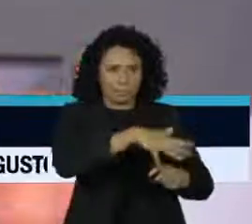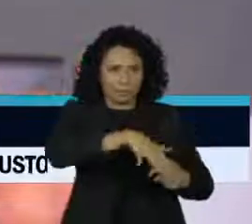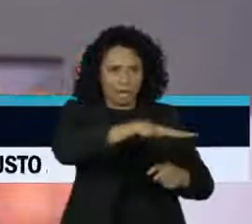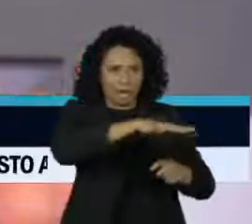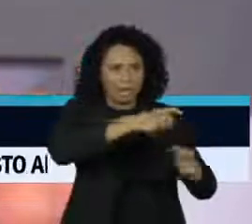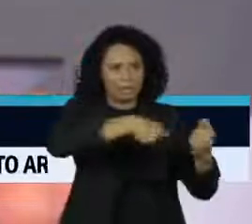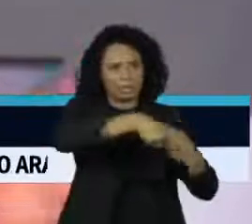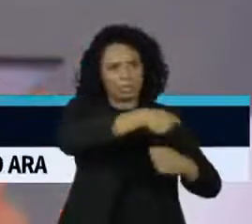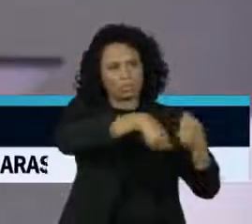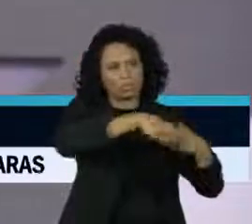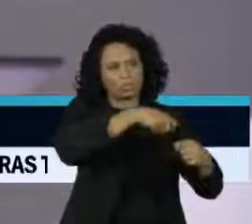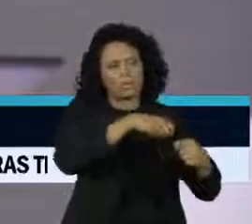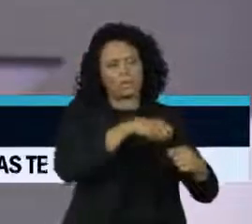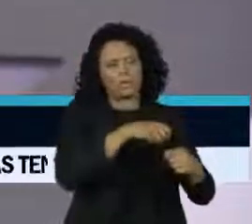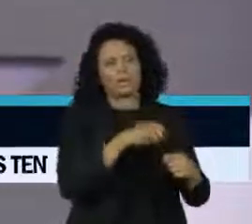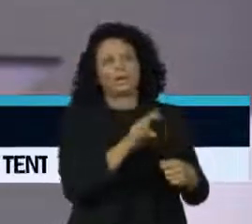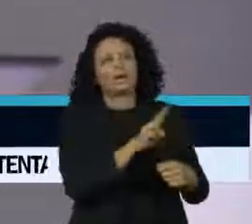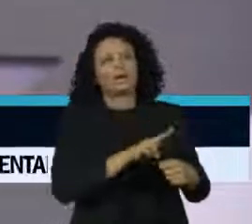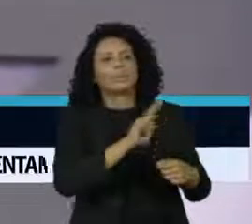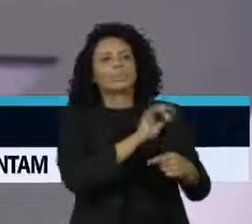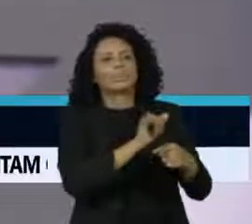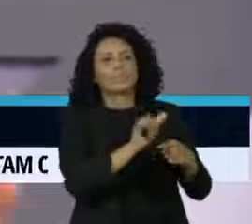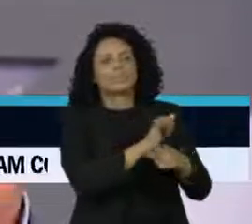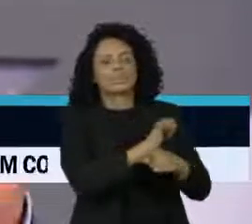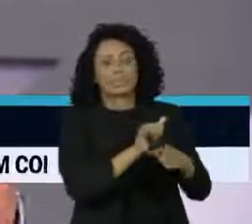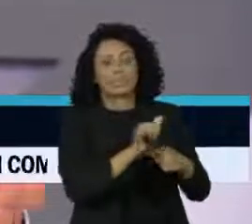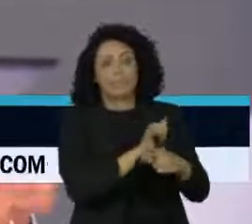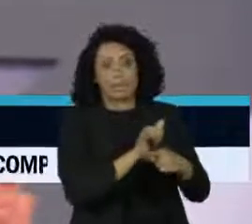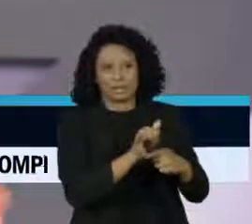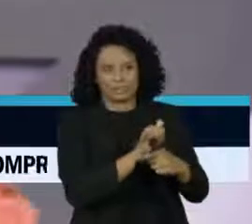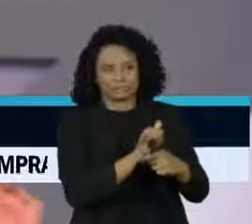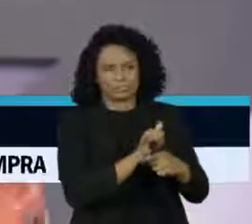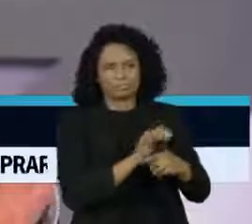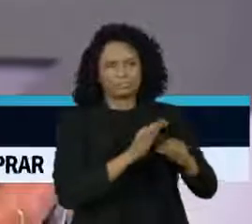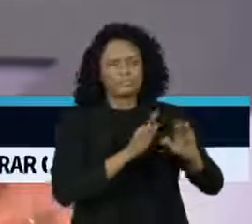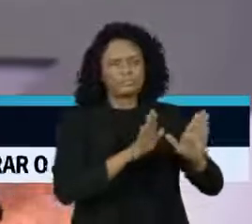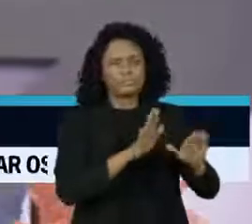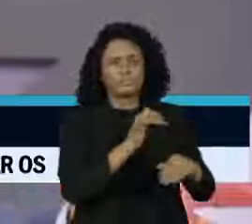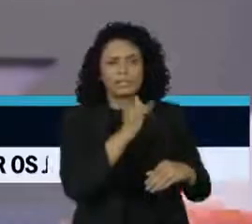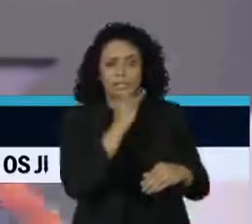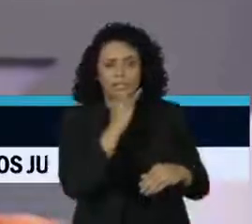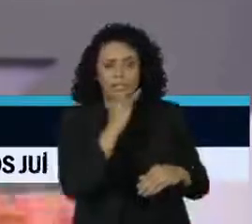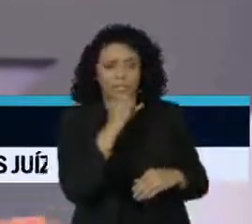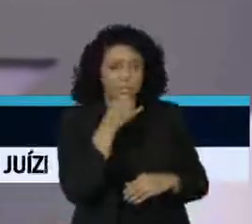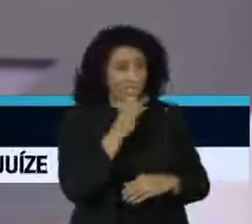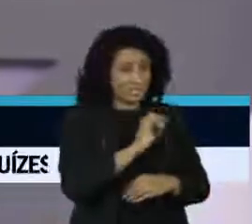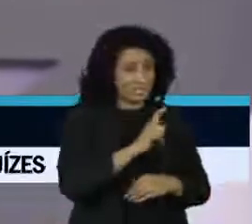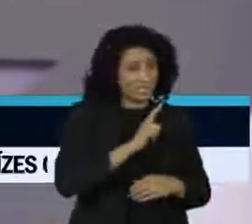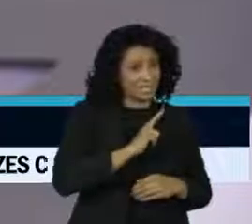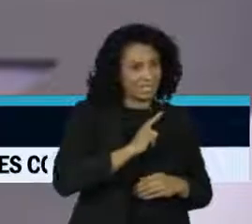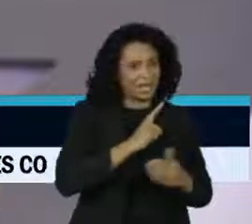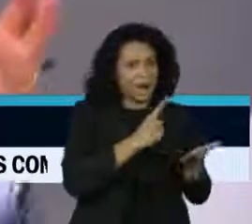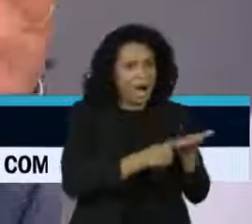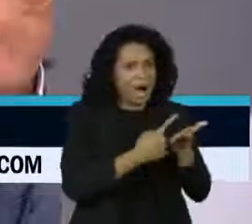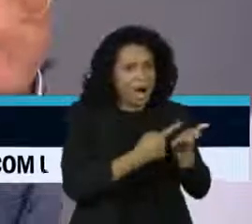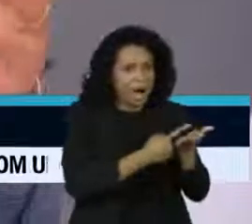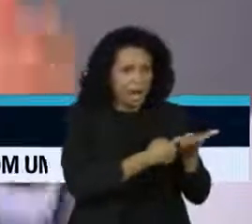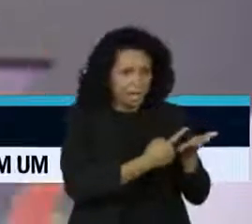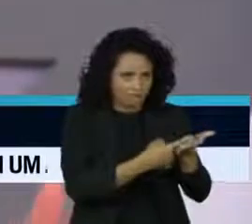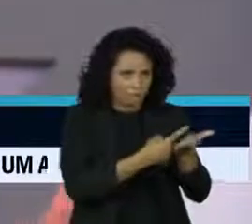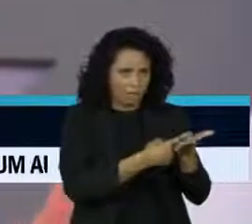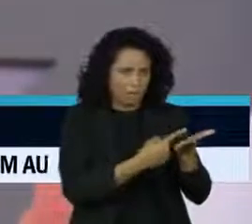cenários extremos. Por exemplo, um possível acordo, ainda que um armistício, um acordo provisório, etc.,